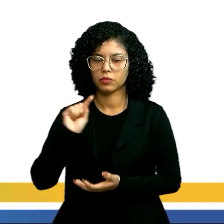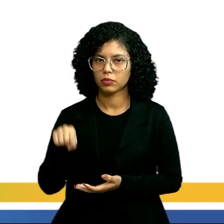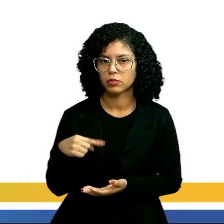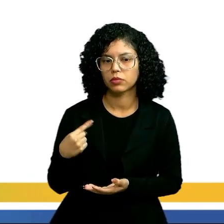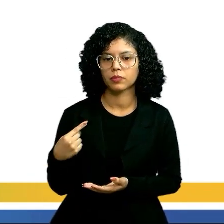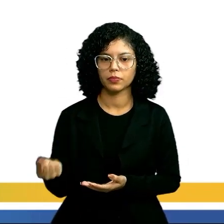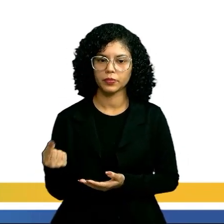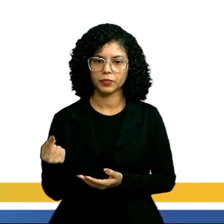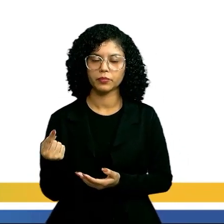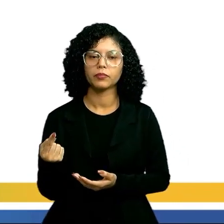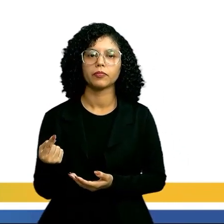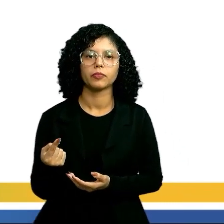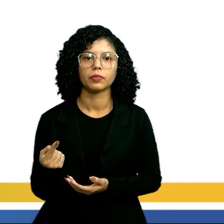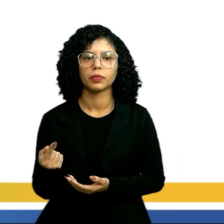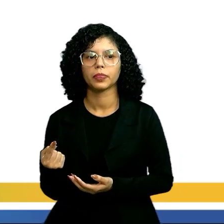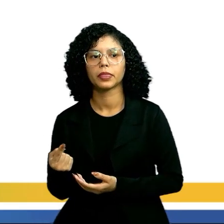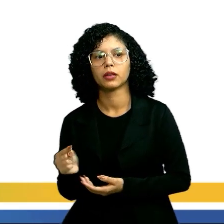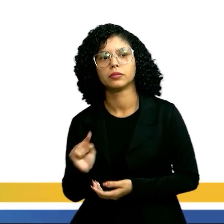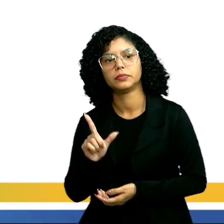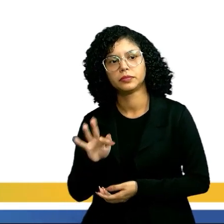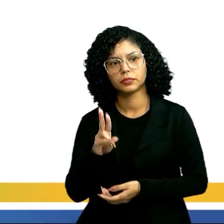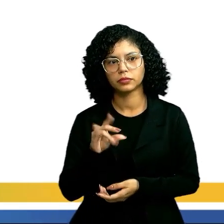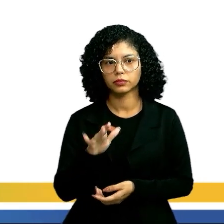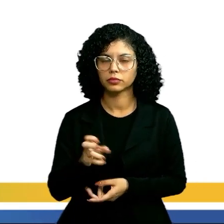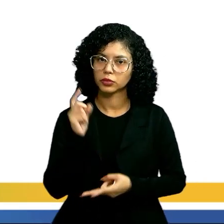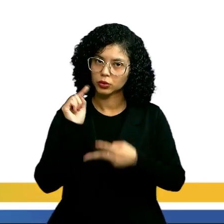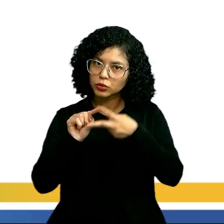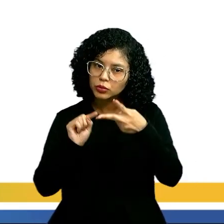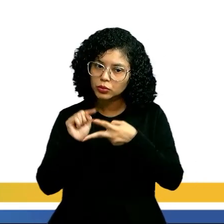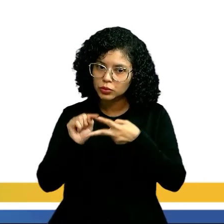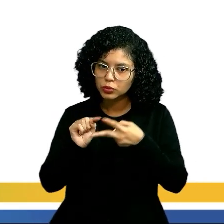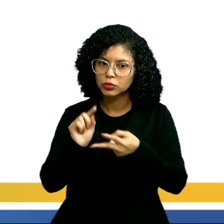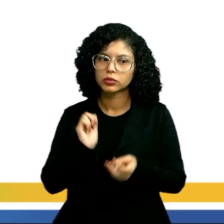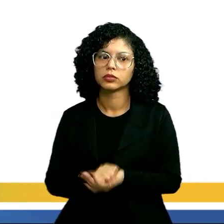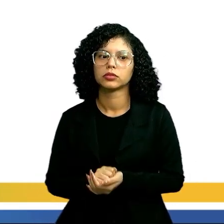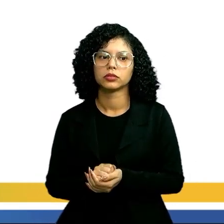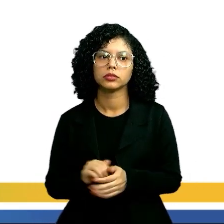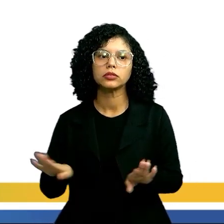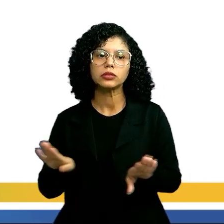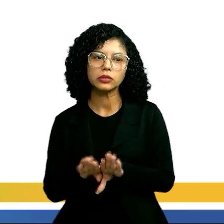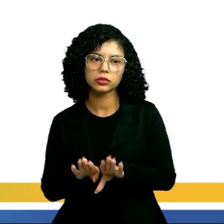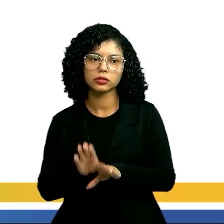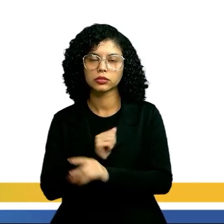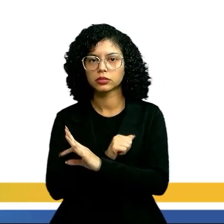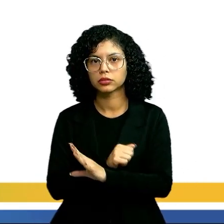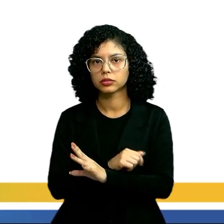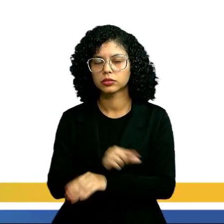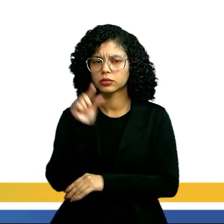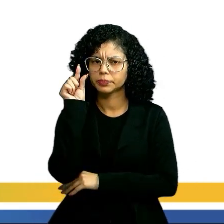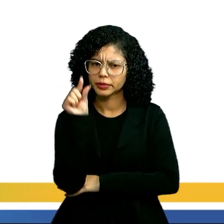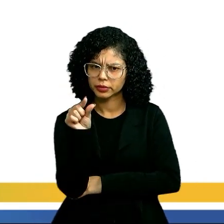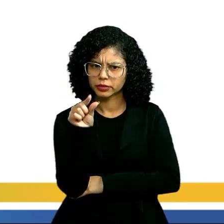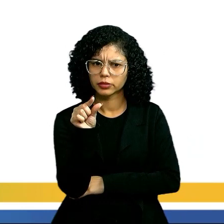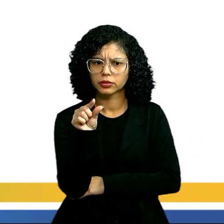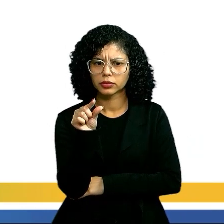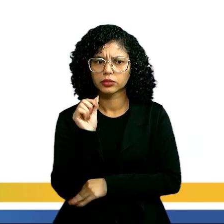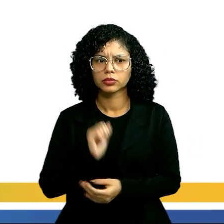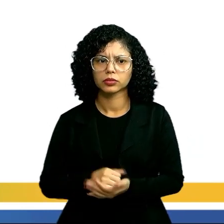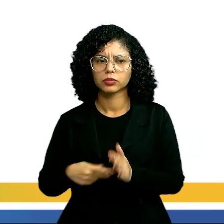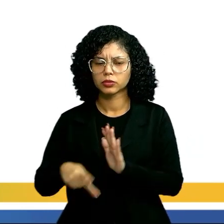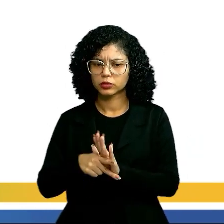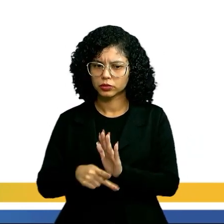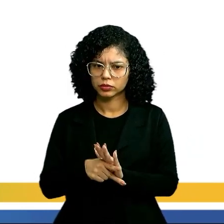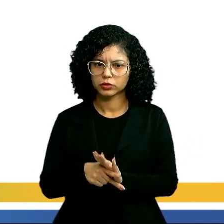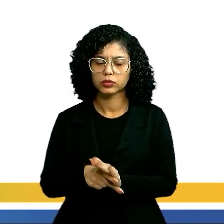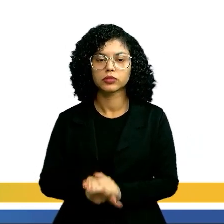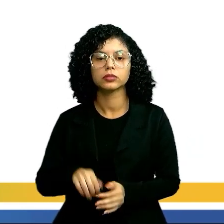Depois que essa glicose foi quebrada em dois ácidos pirúvicos, esses ácidos pirúvicos tornam-se pequenos,